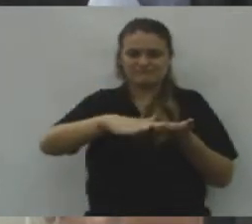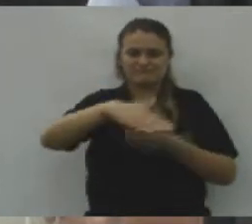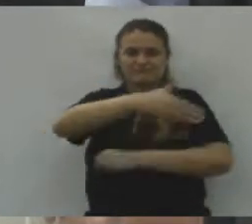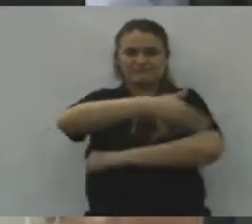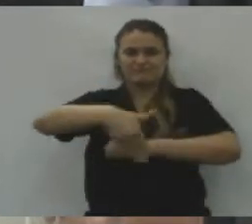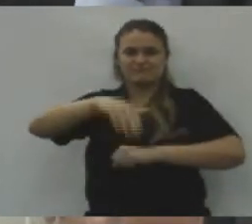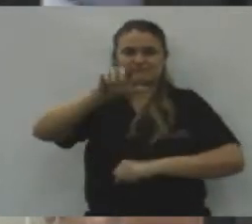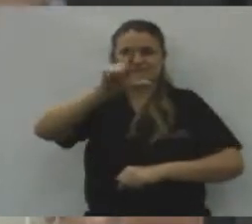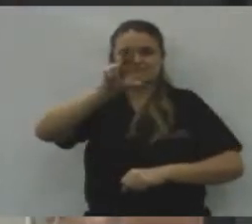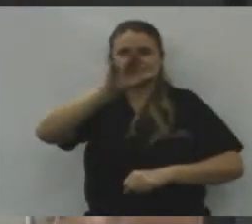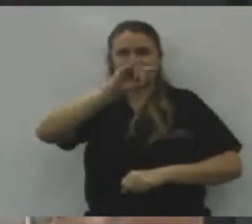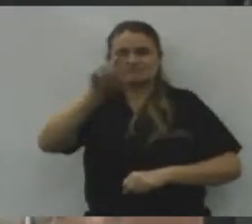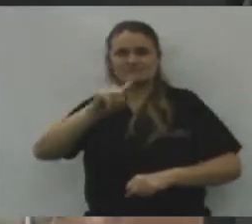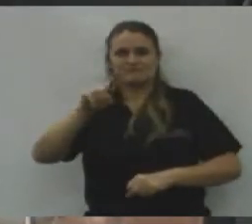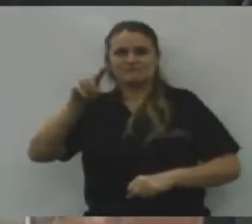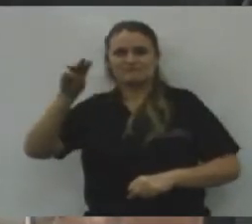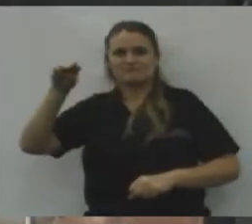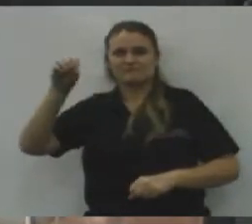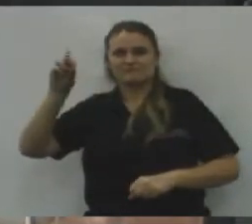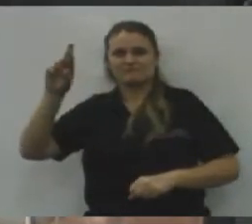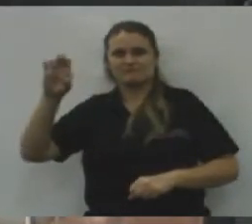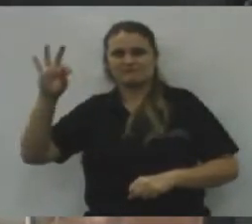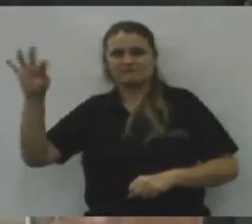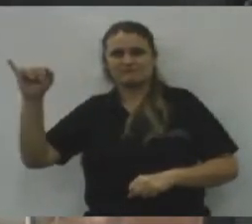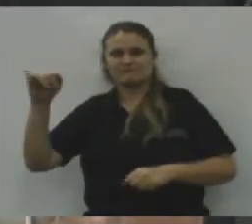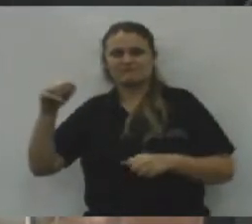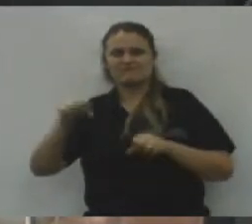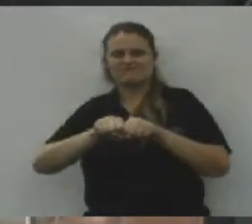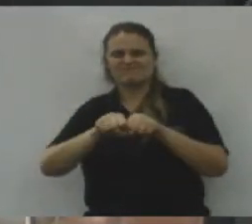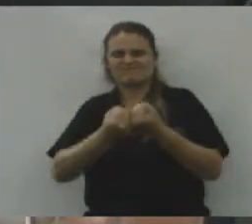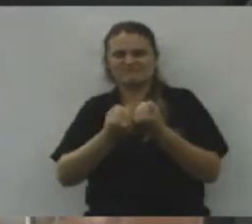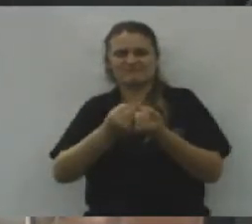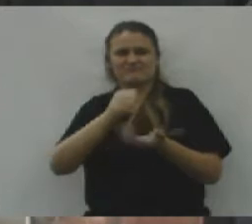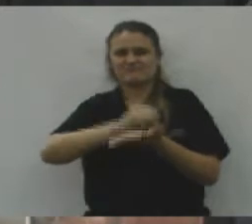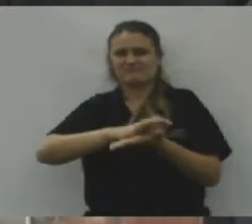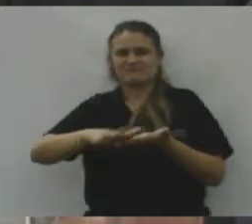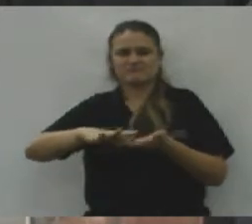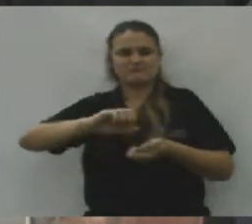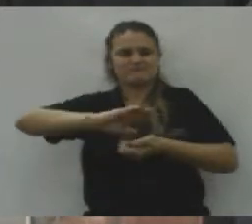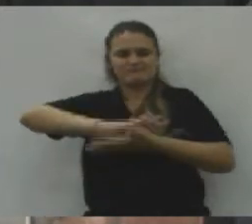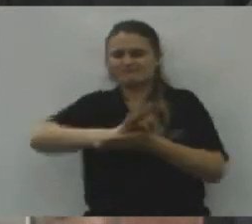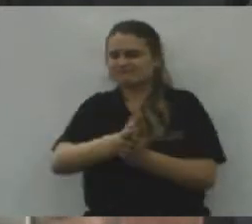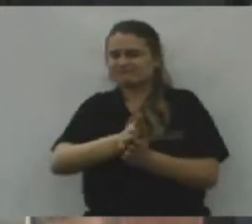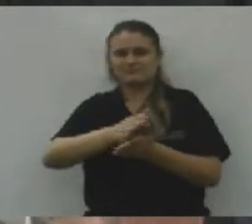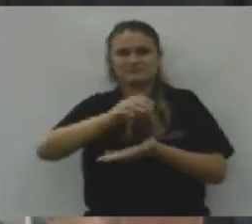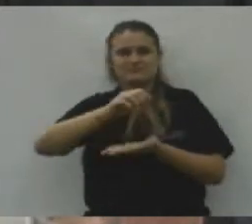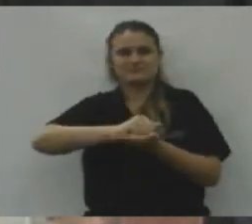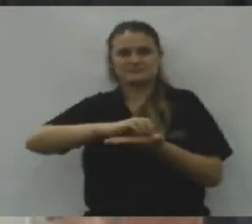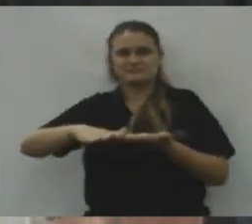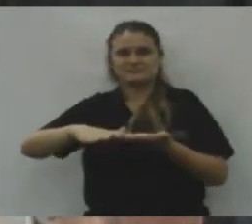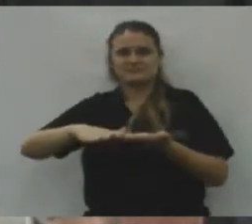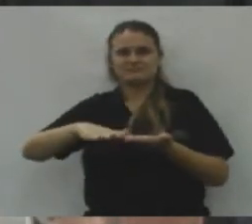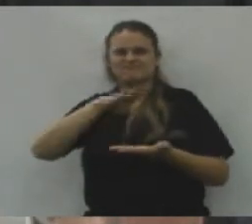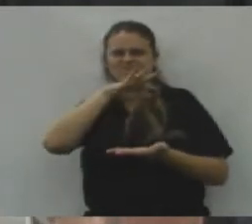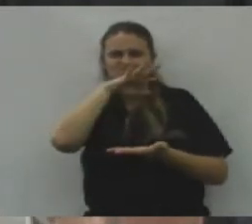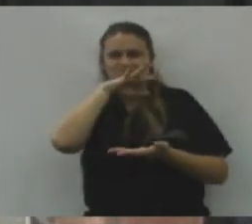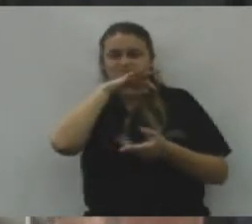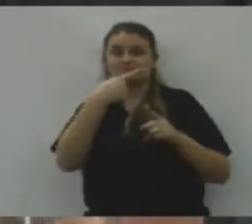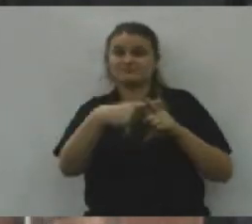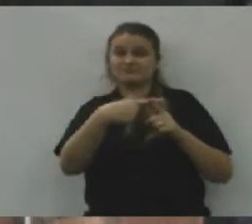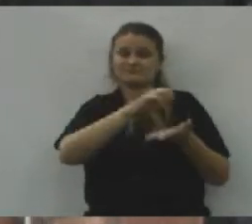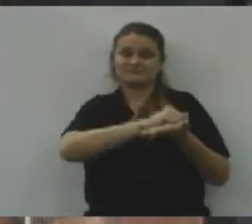Moretti lá que eles fizeram, não passaram rolo em cima, cortaram, arrebentou tudo o asfalto lá, asfalto feito pela